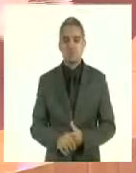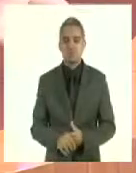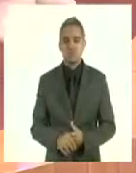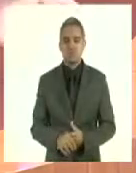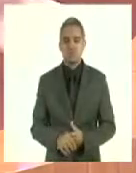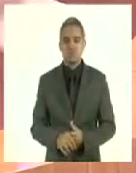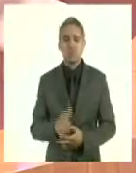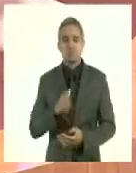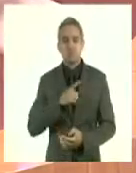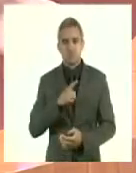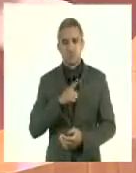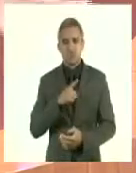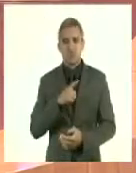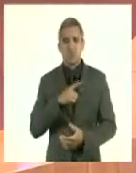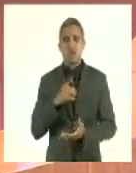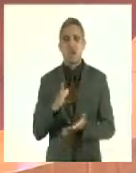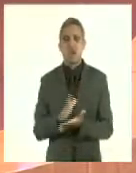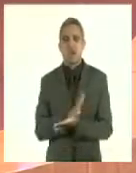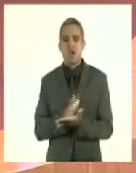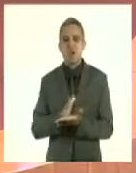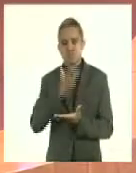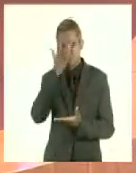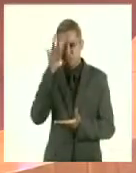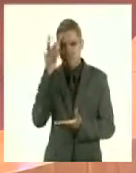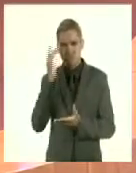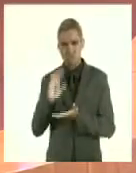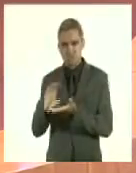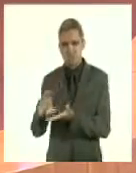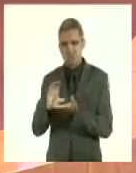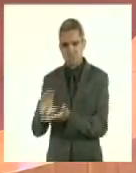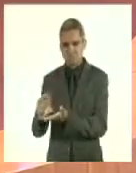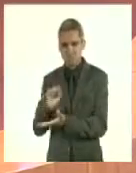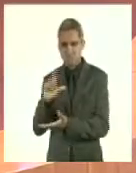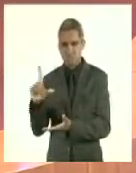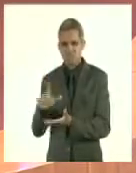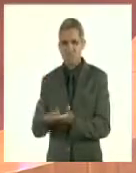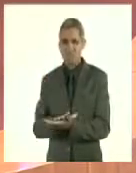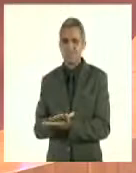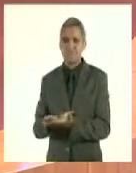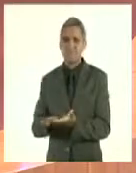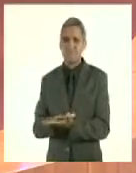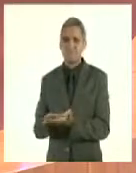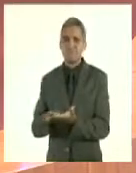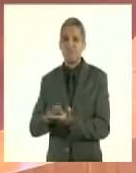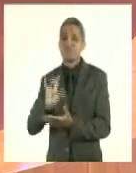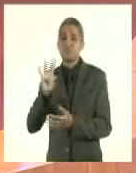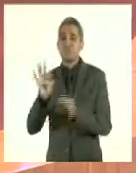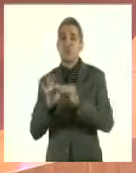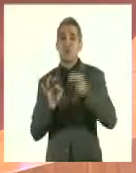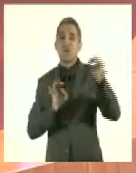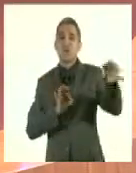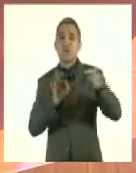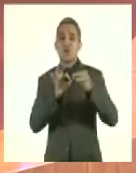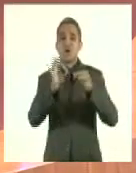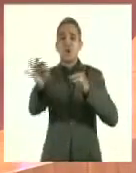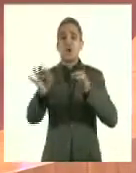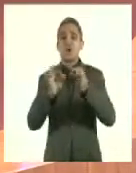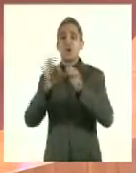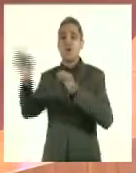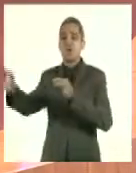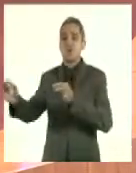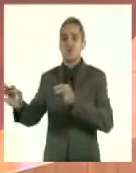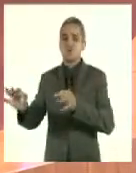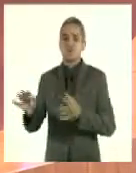fez nada, destinou recursos para outros lugares distantes do Maranhão, onde não teve voto,